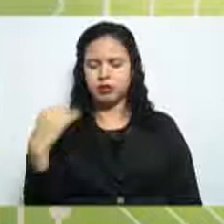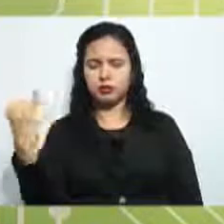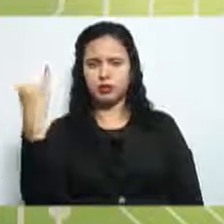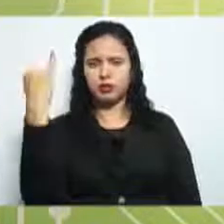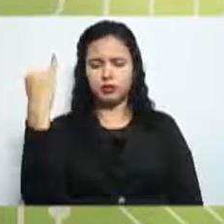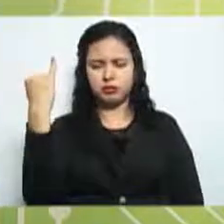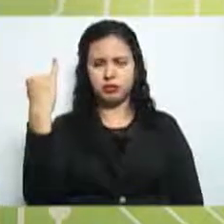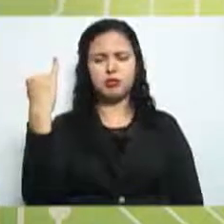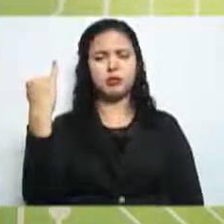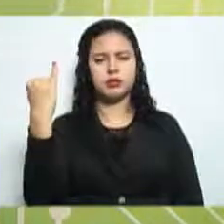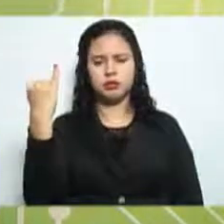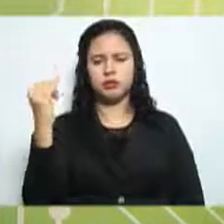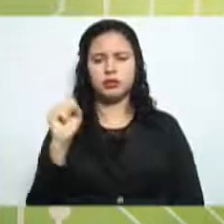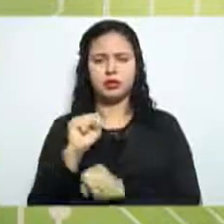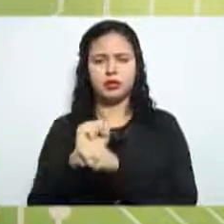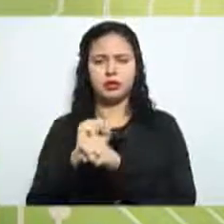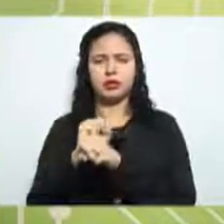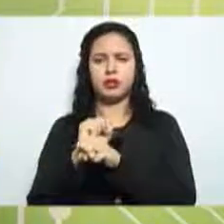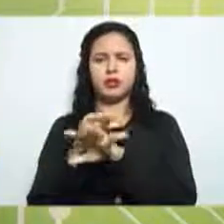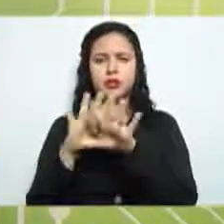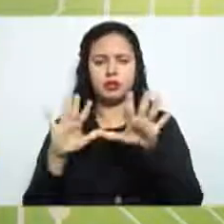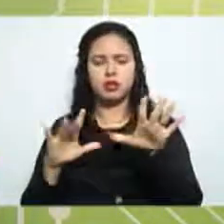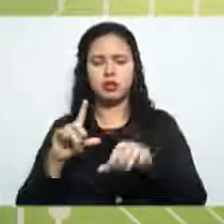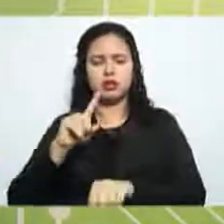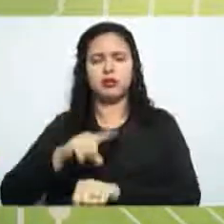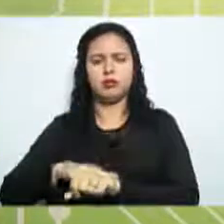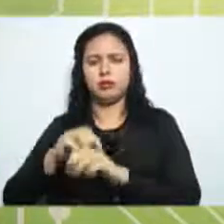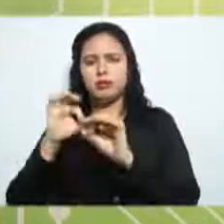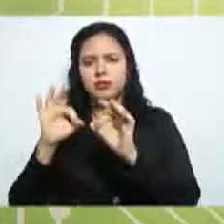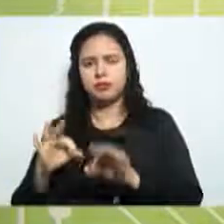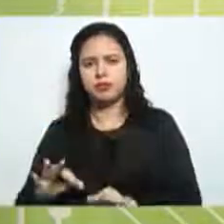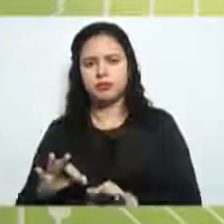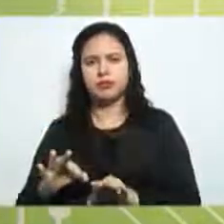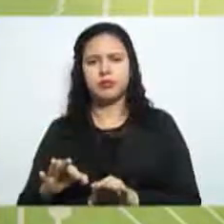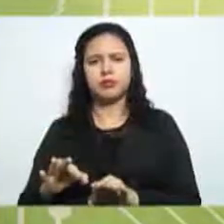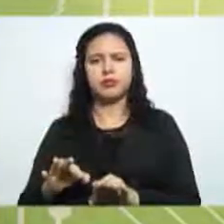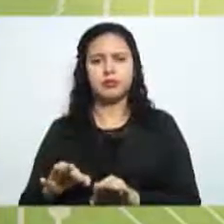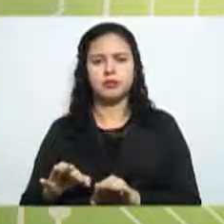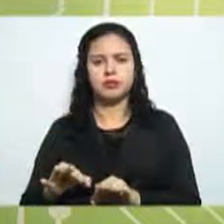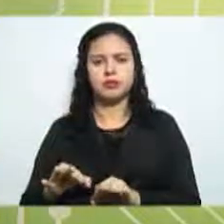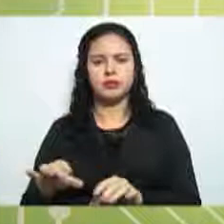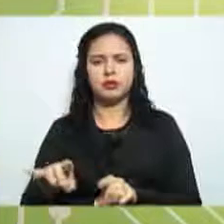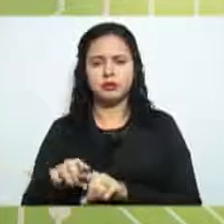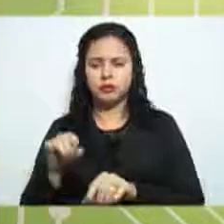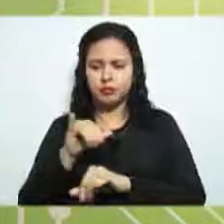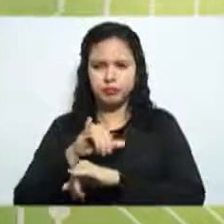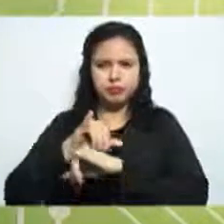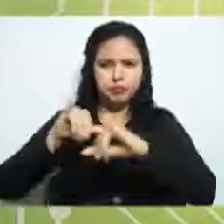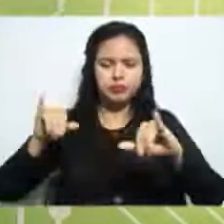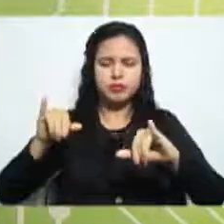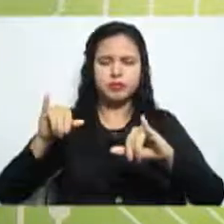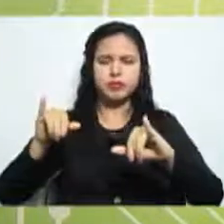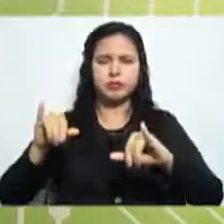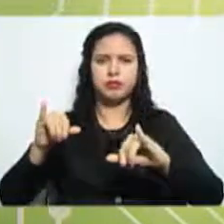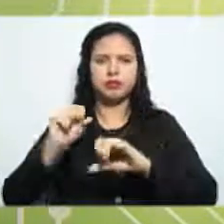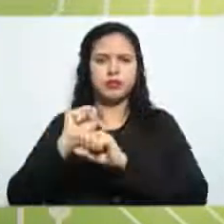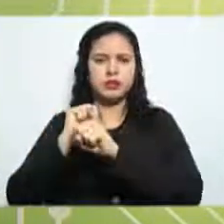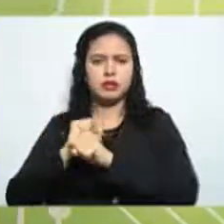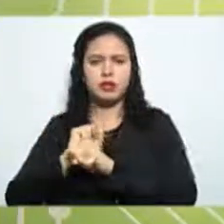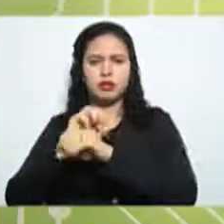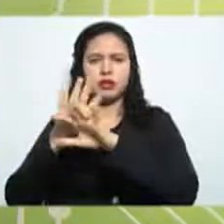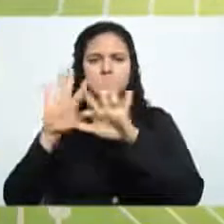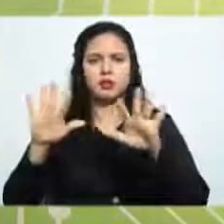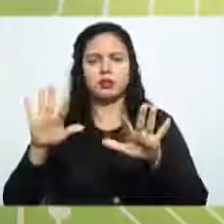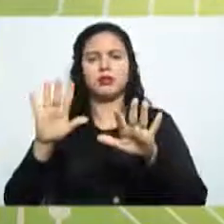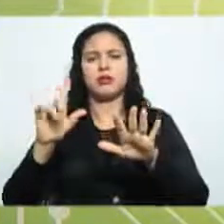que ele seja prestado com clareza, na hora correta e que ele seja bem divulgado, bem esclarecido. Então é